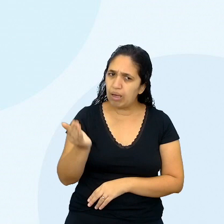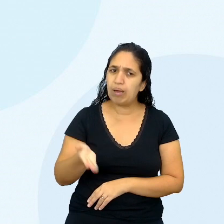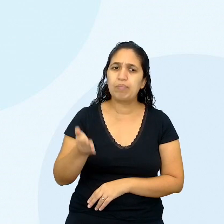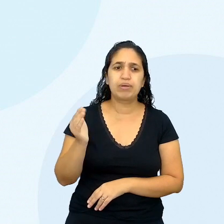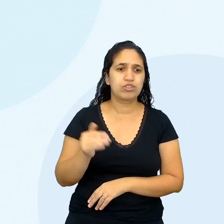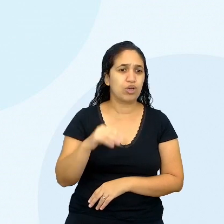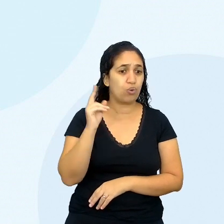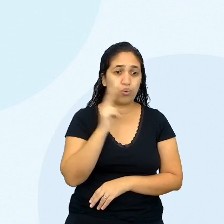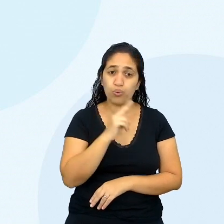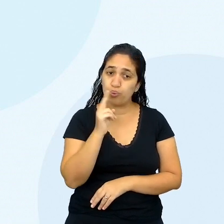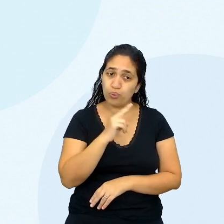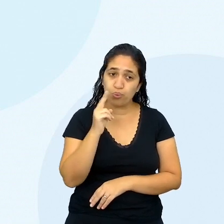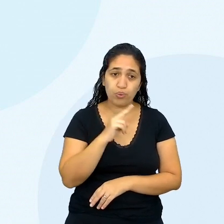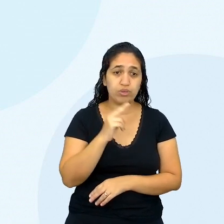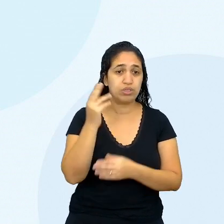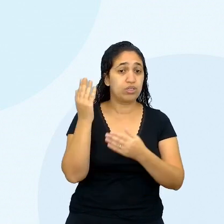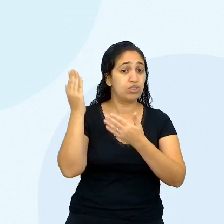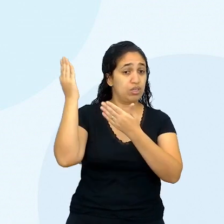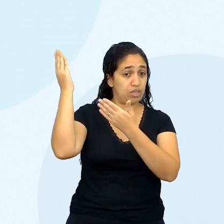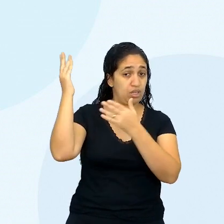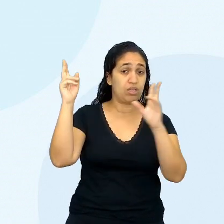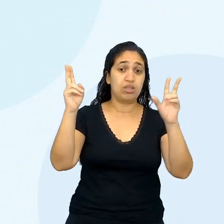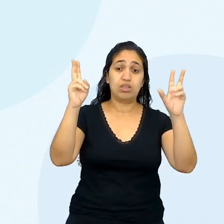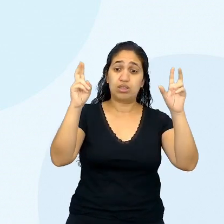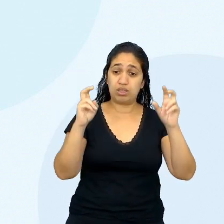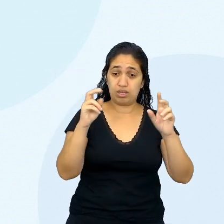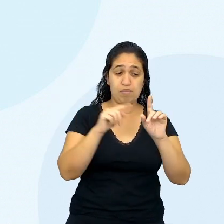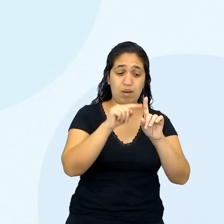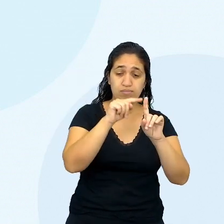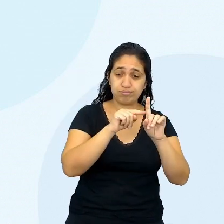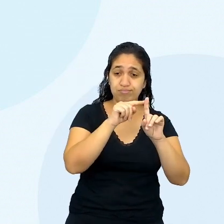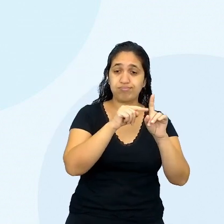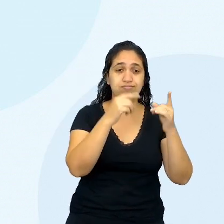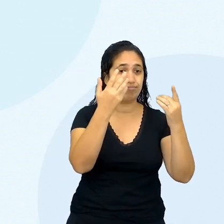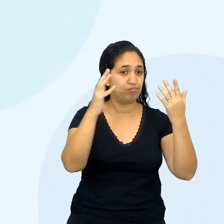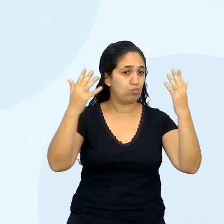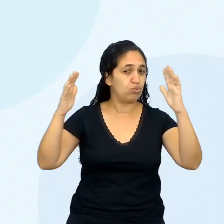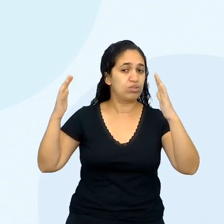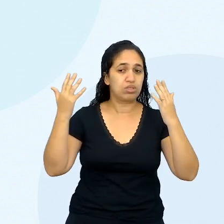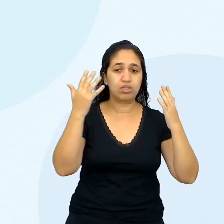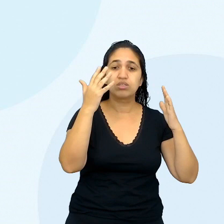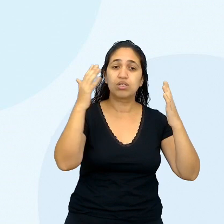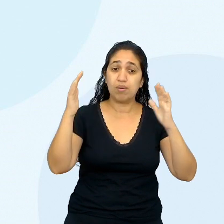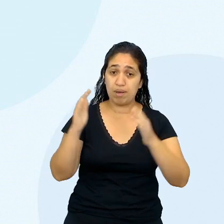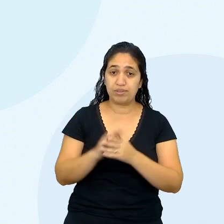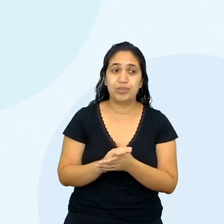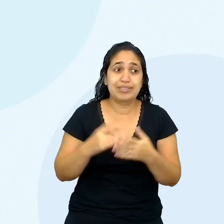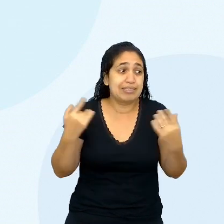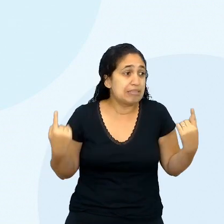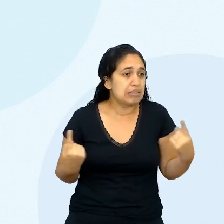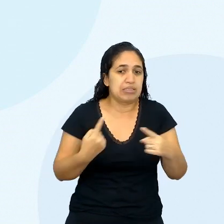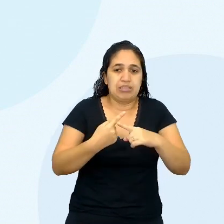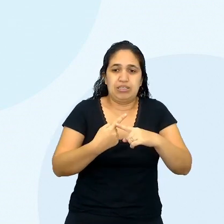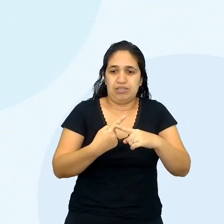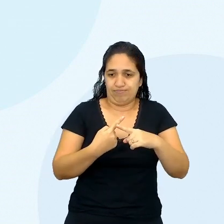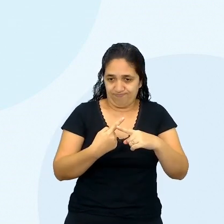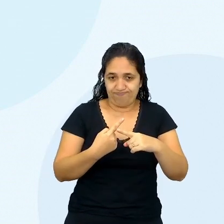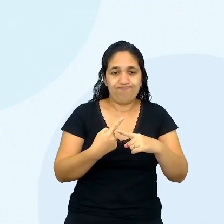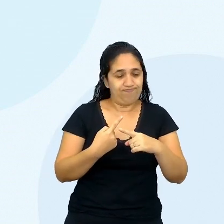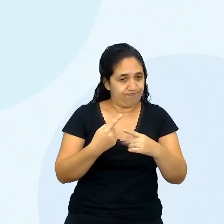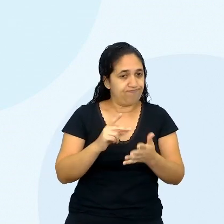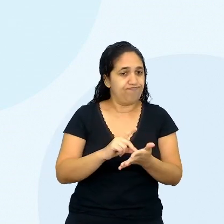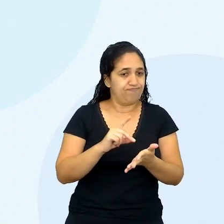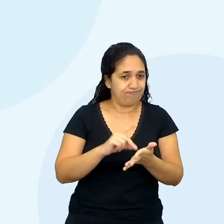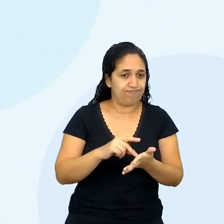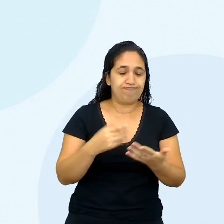dessa urgência e da temática de mudanças climáticas. E o tão desafiador que é essa temática. Então, acho